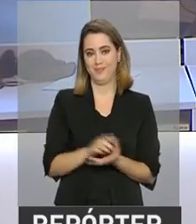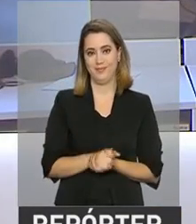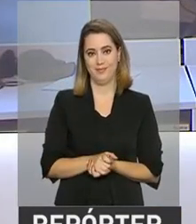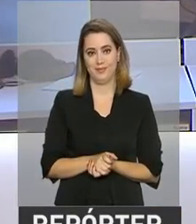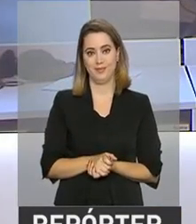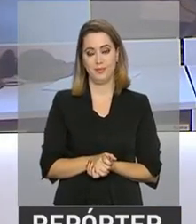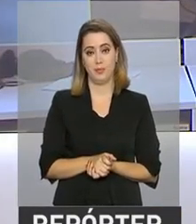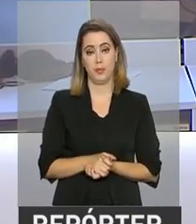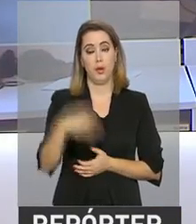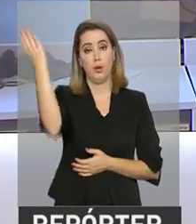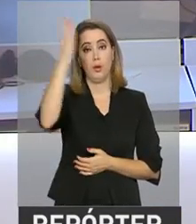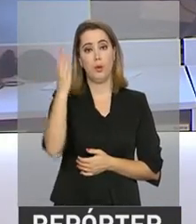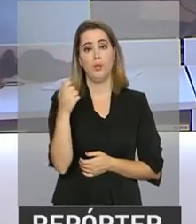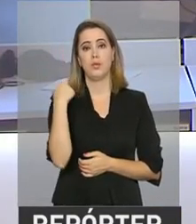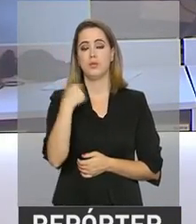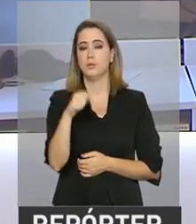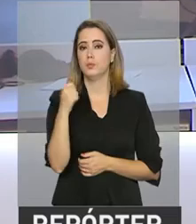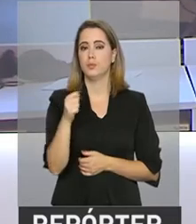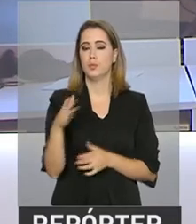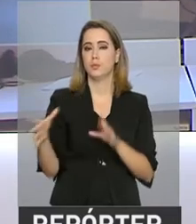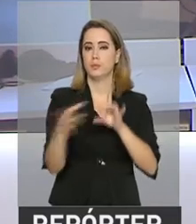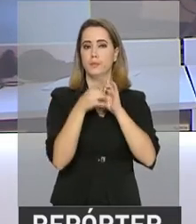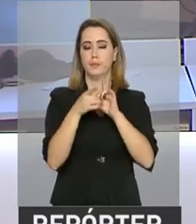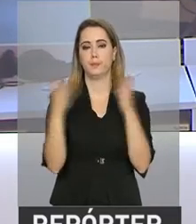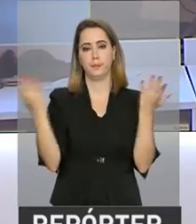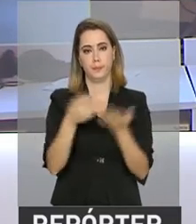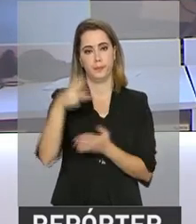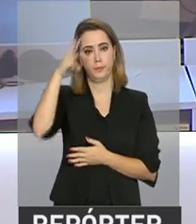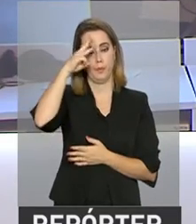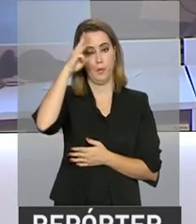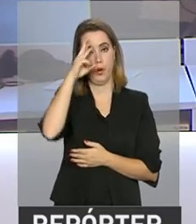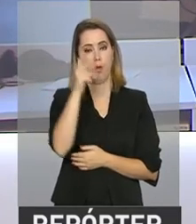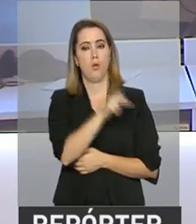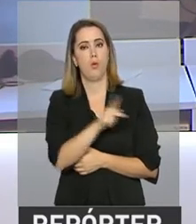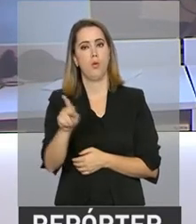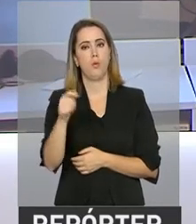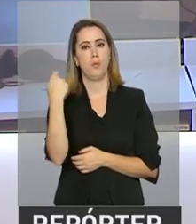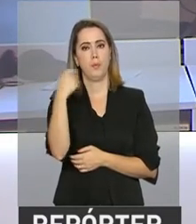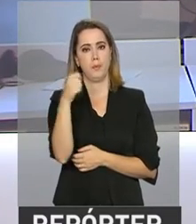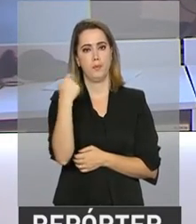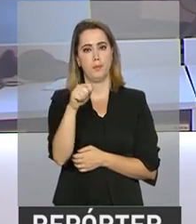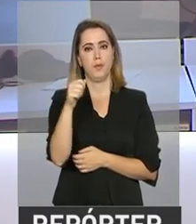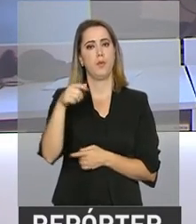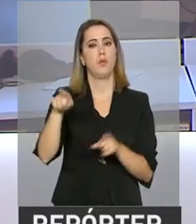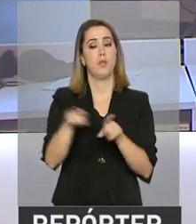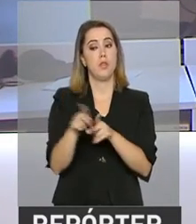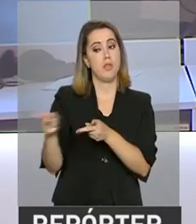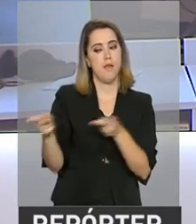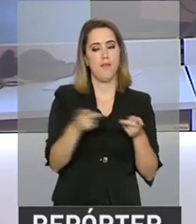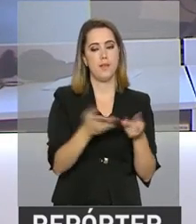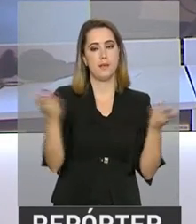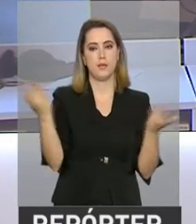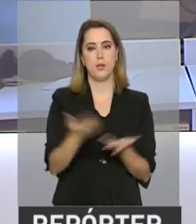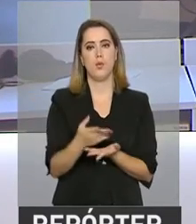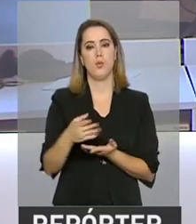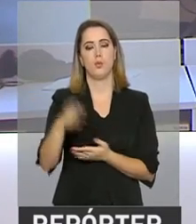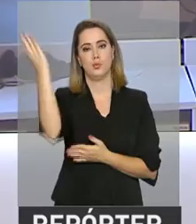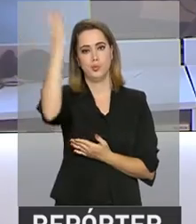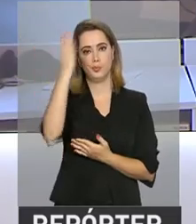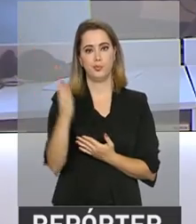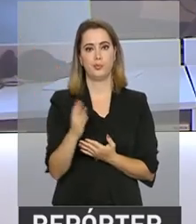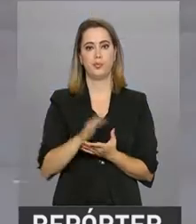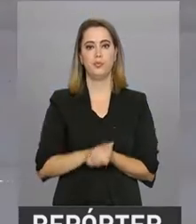estreitam ainda mais as parcerias nesta terça-feira o presidente argentina maurício macri está em visita oficial ao